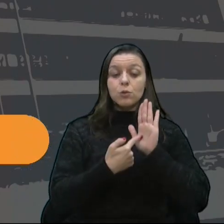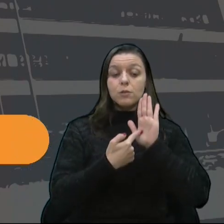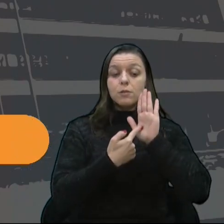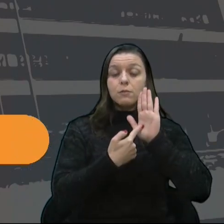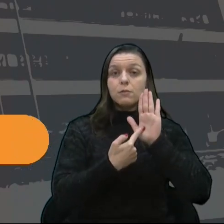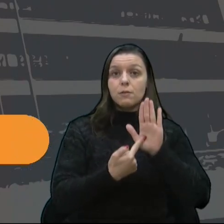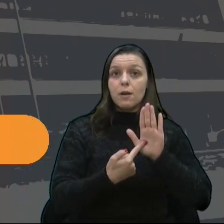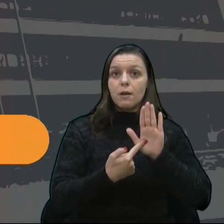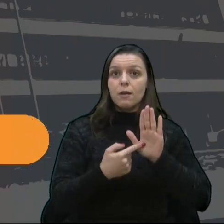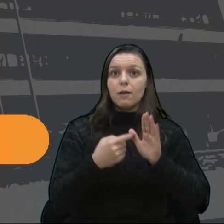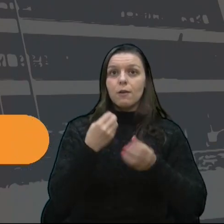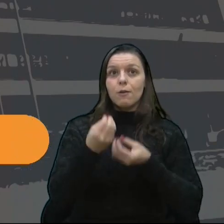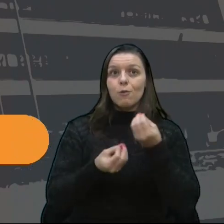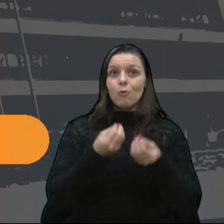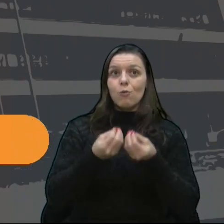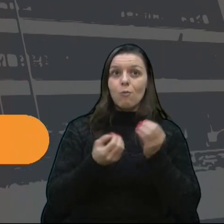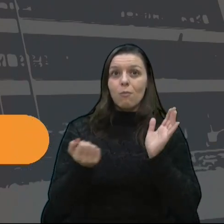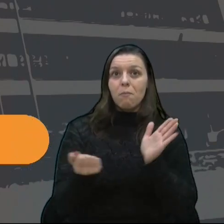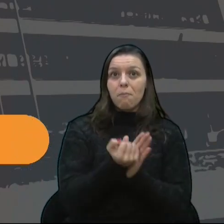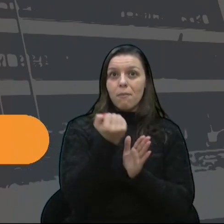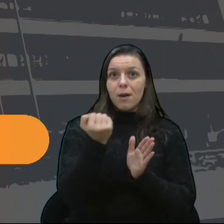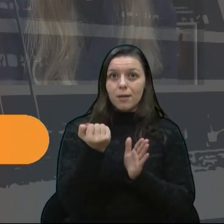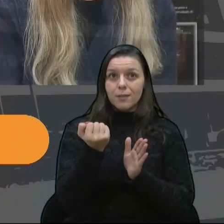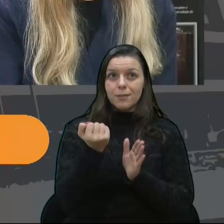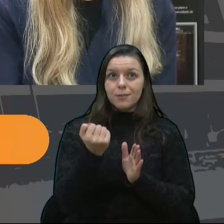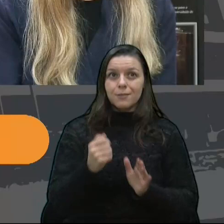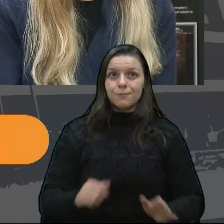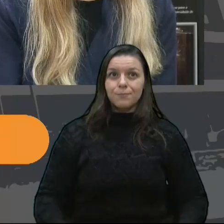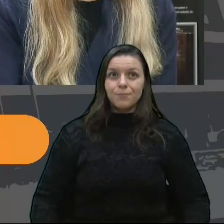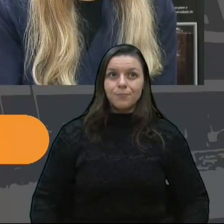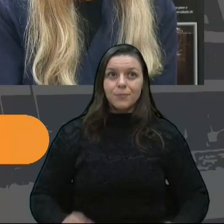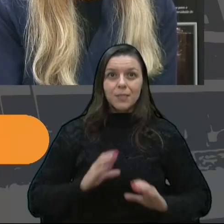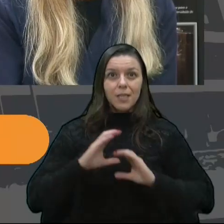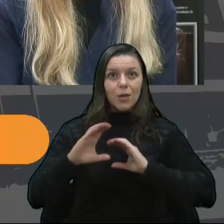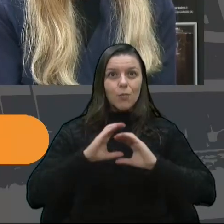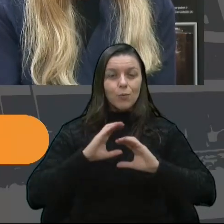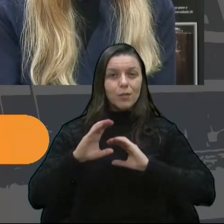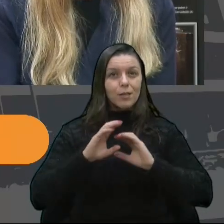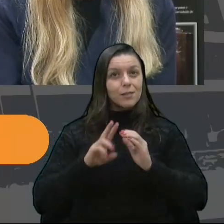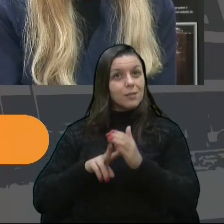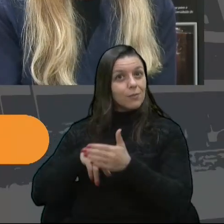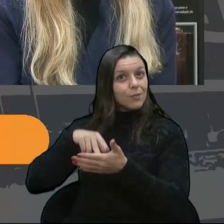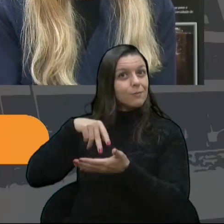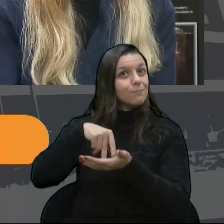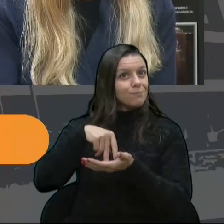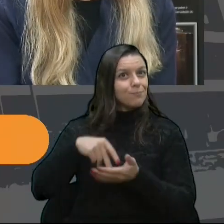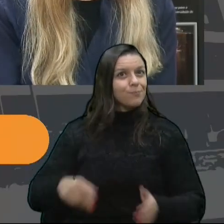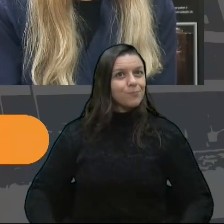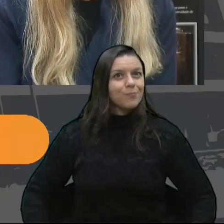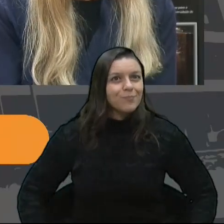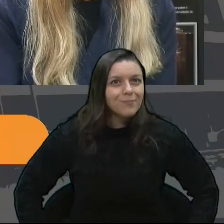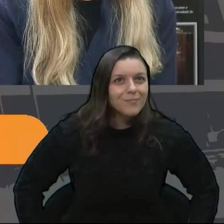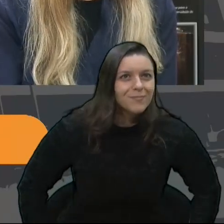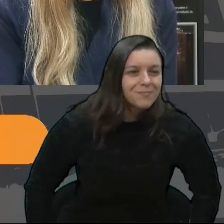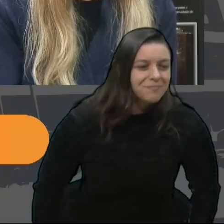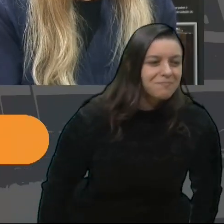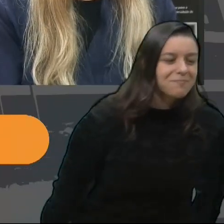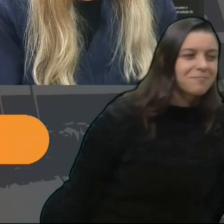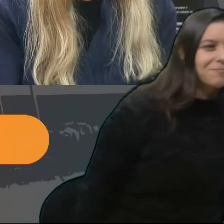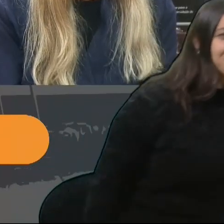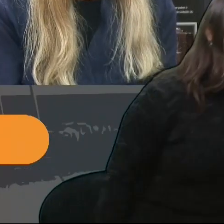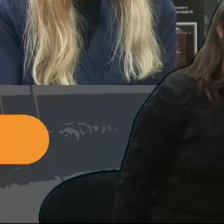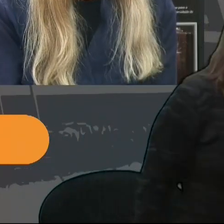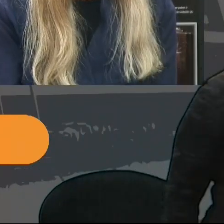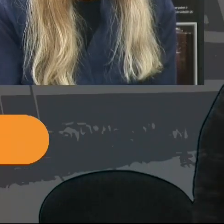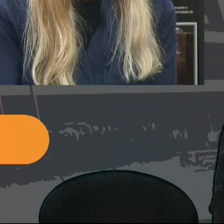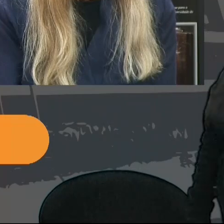posição que as marcas estão tendo no mercado. E aí a comunicação fica em evidência, né, quando isso acontece. Sim, a comunicação ela é